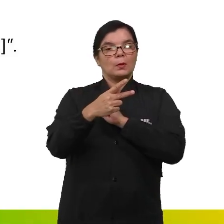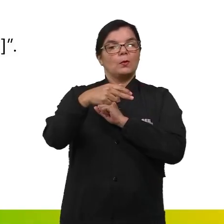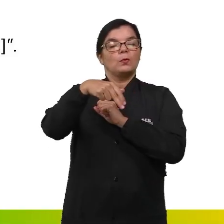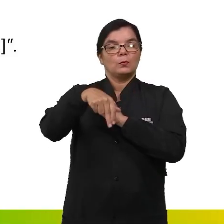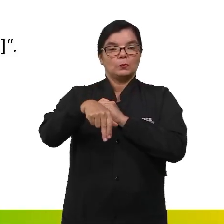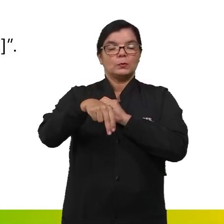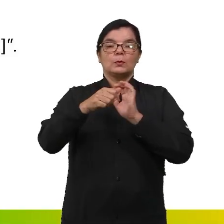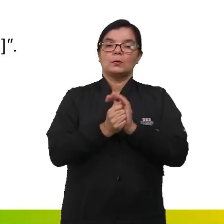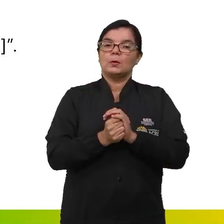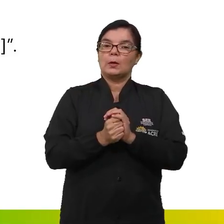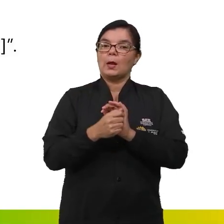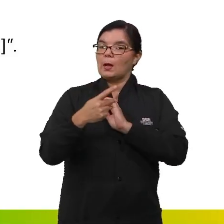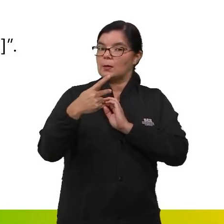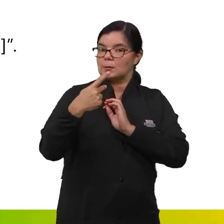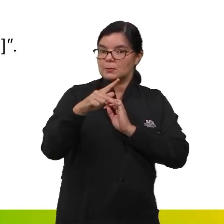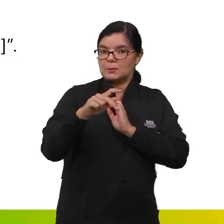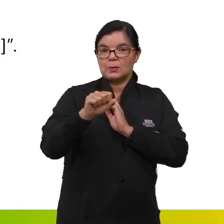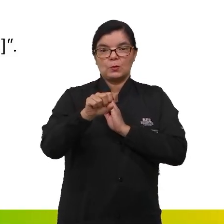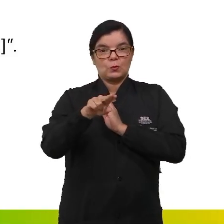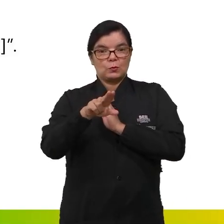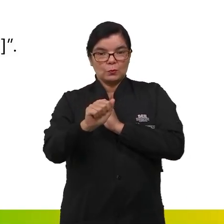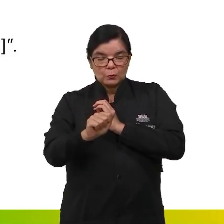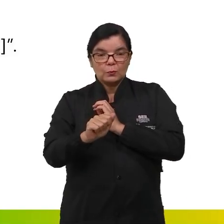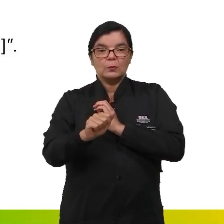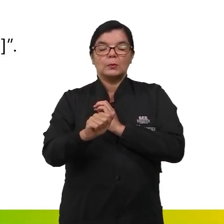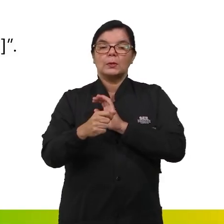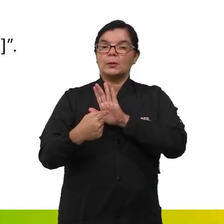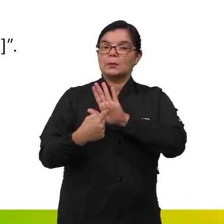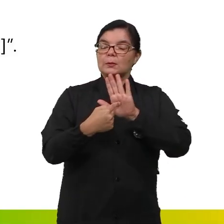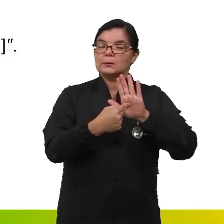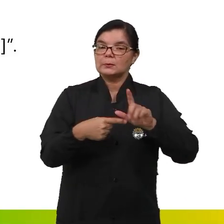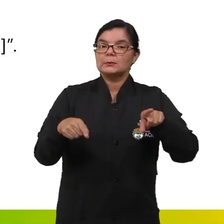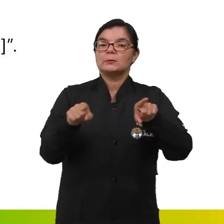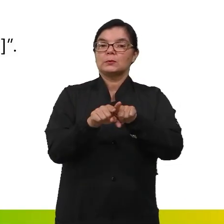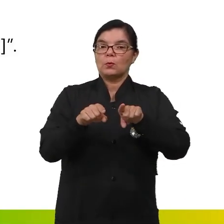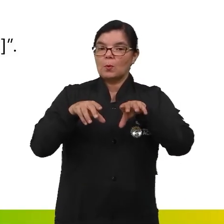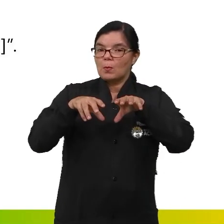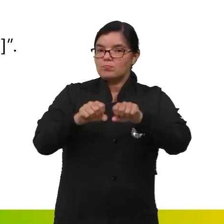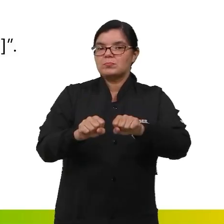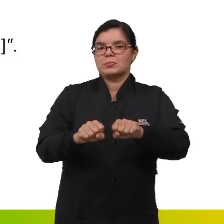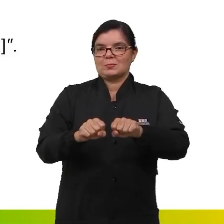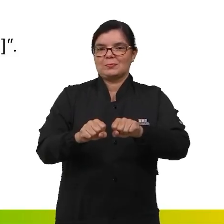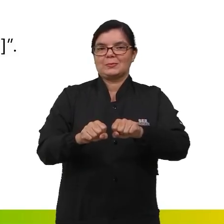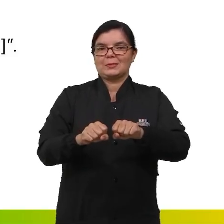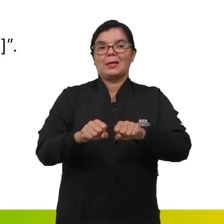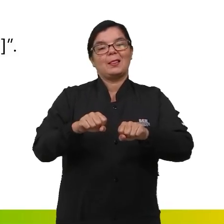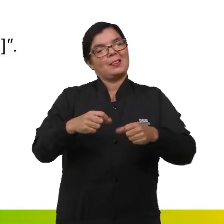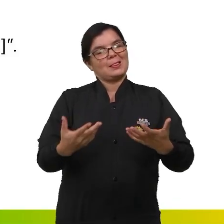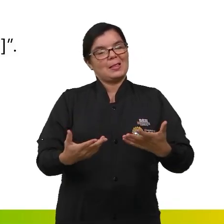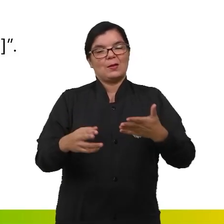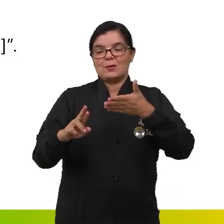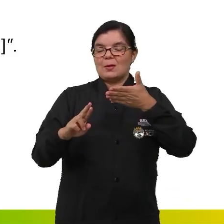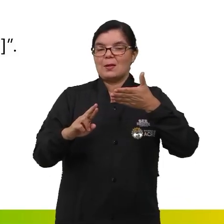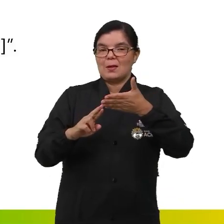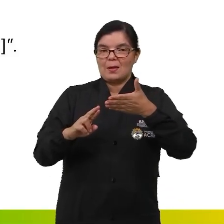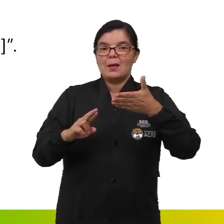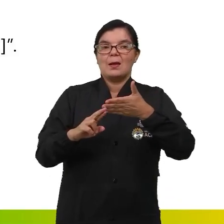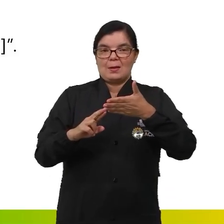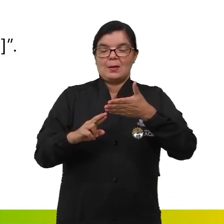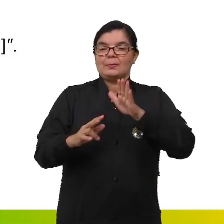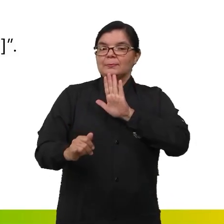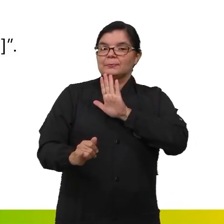é? Então, a sua aí, ele aparece também como possessivo e ele se refere